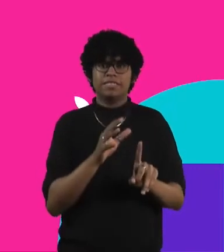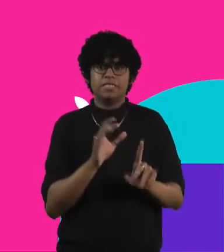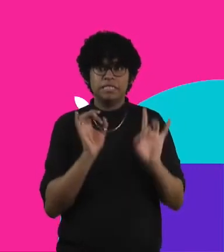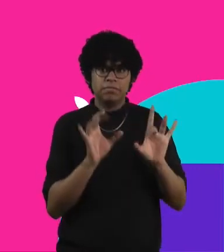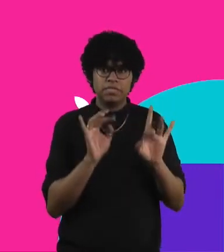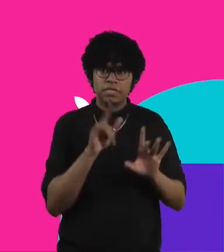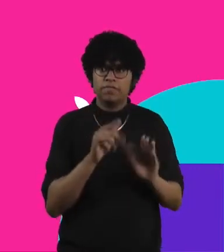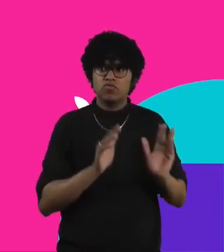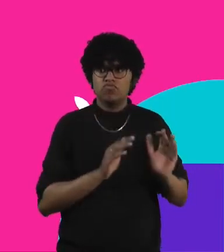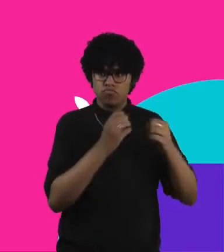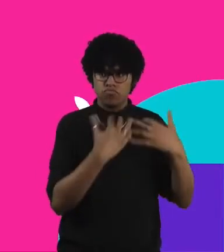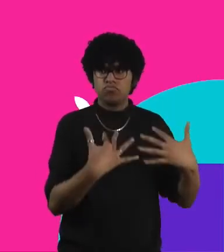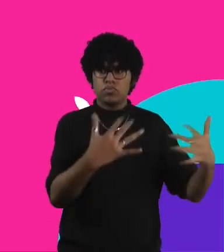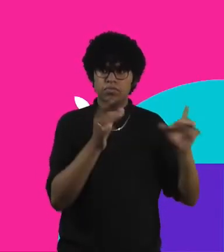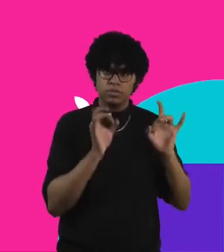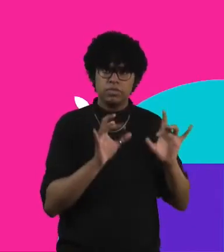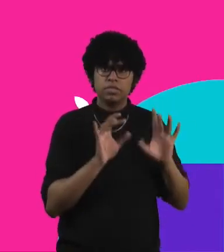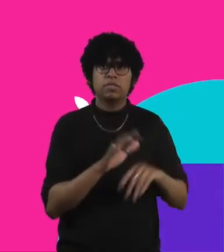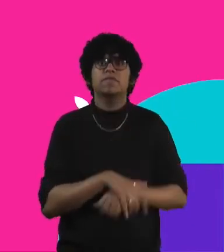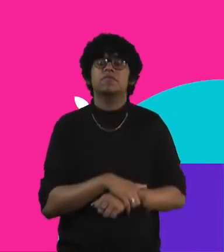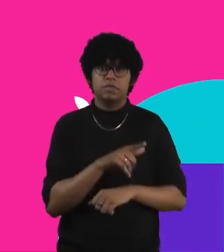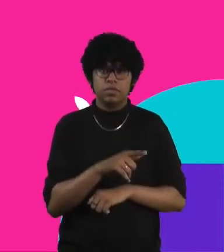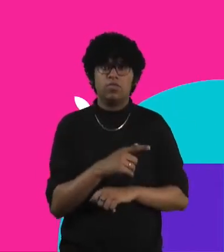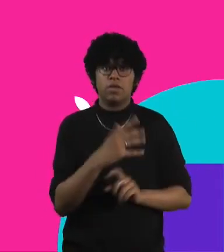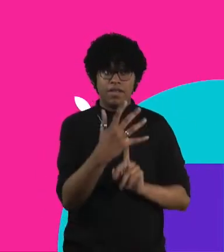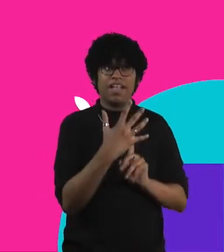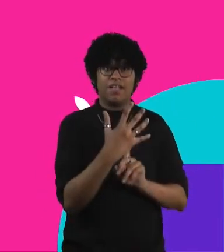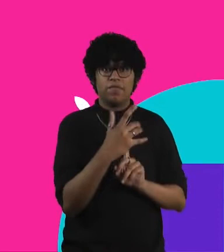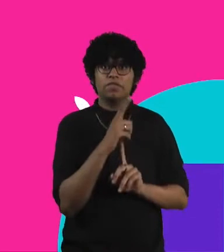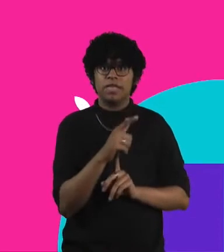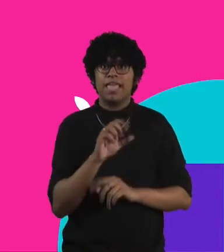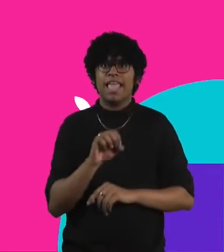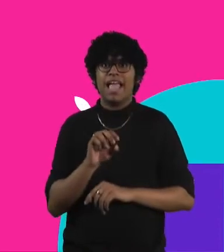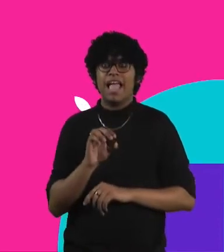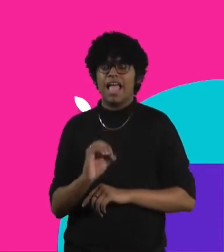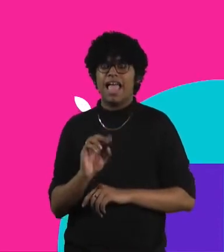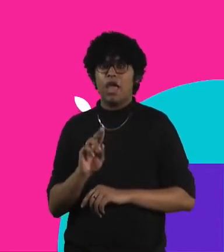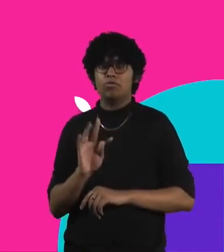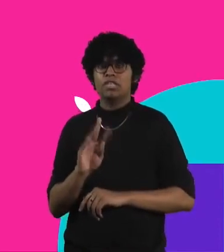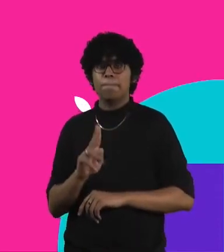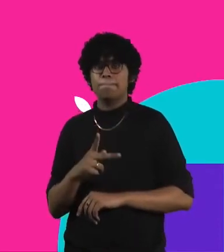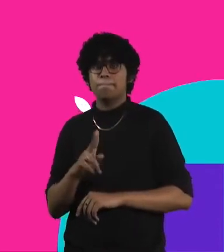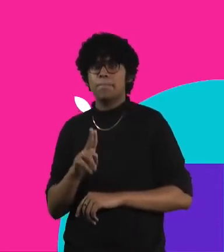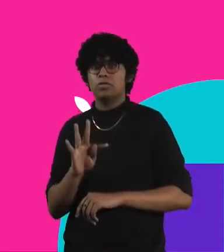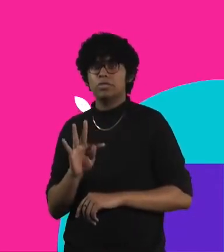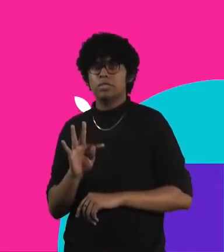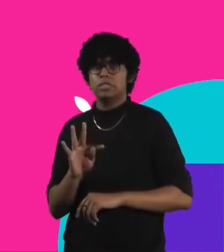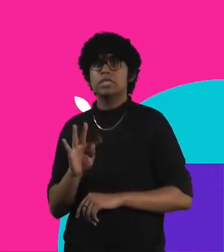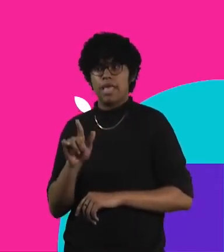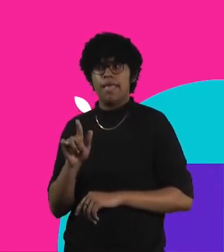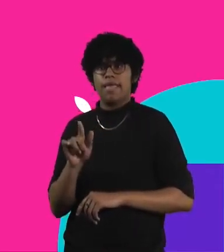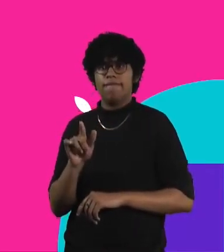público-alvo específico. As consequências dessa intervenção vão gerar os outputs, que são as saídas. As consequências